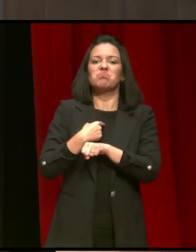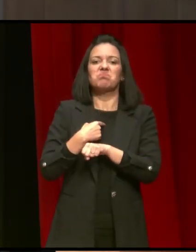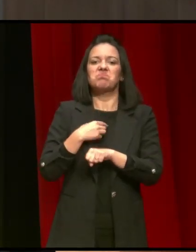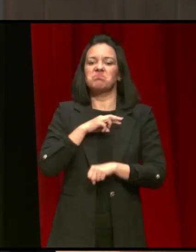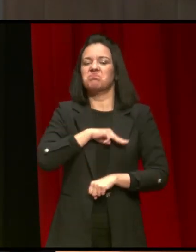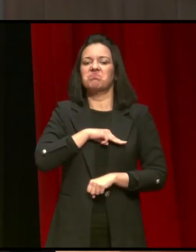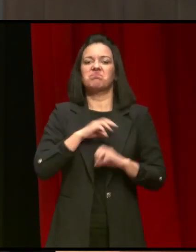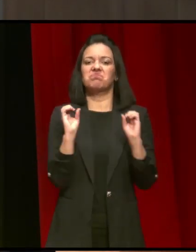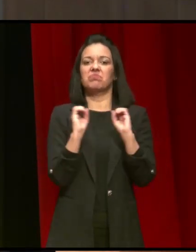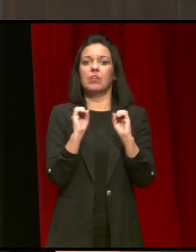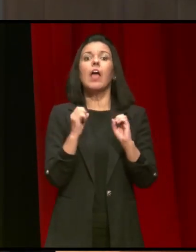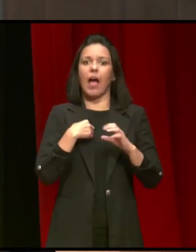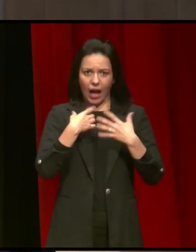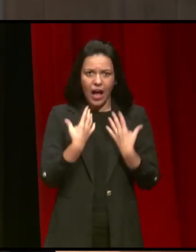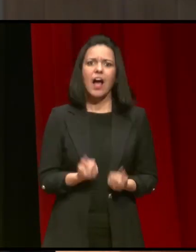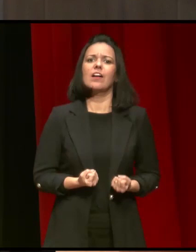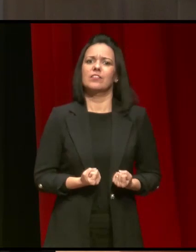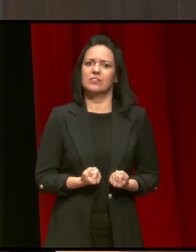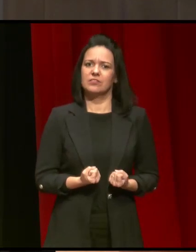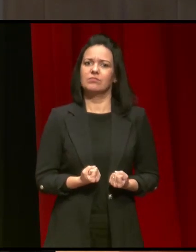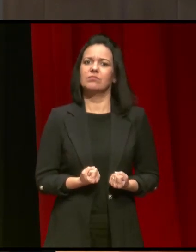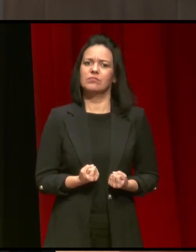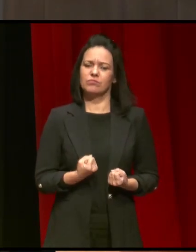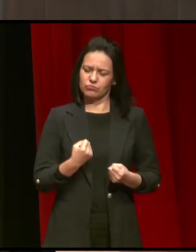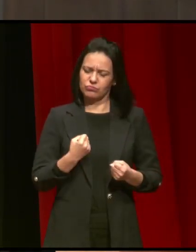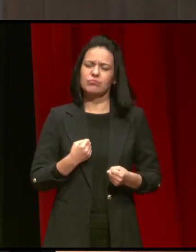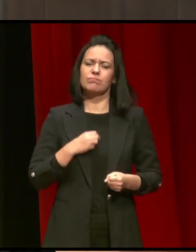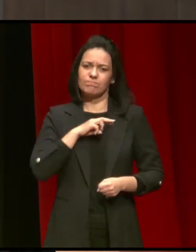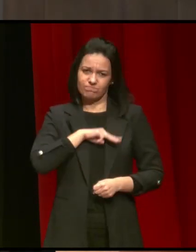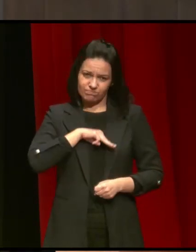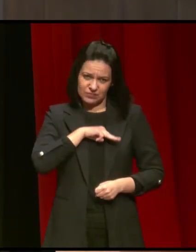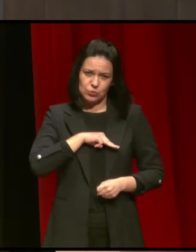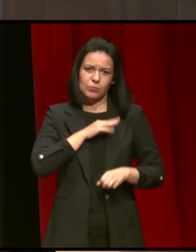falou assim, eu vou servir a Deus. Com a minha fraqueza, com o meu espinho.